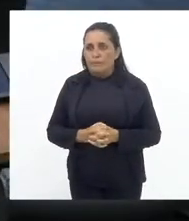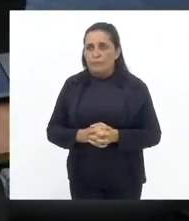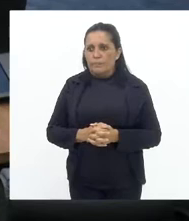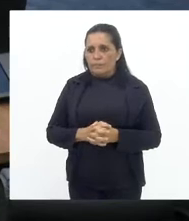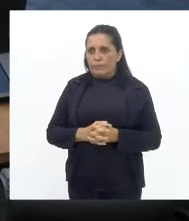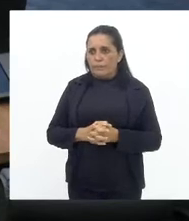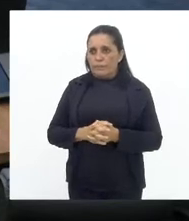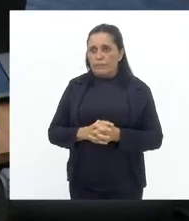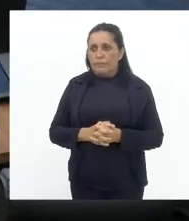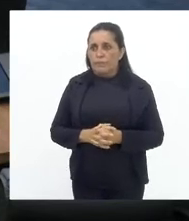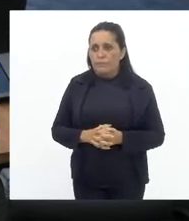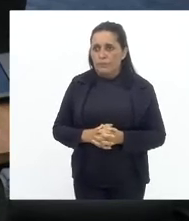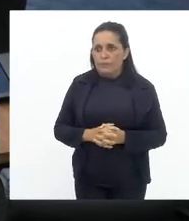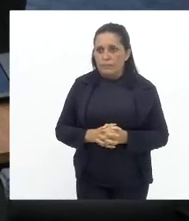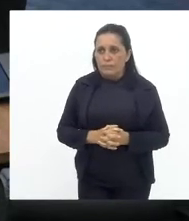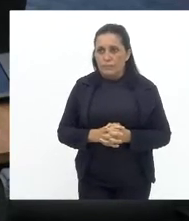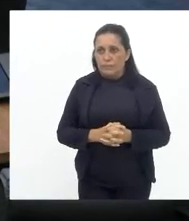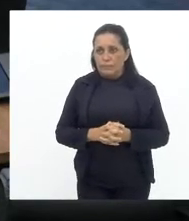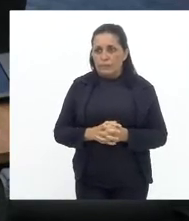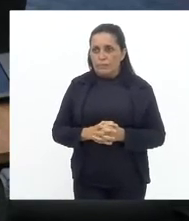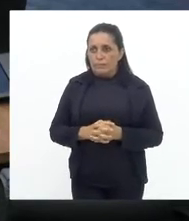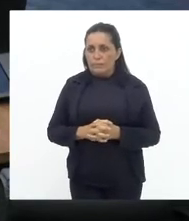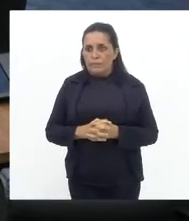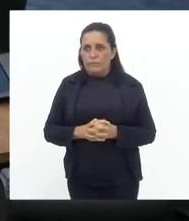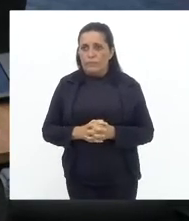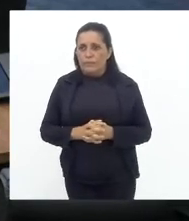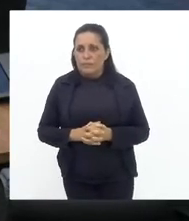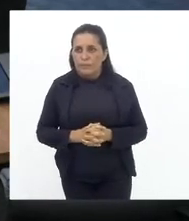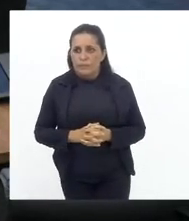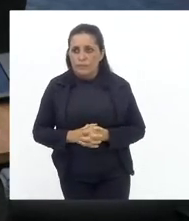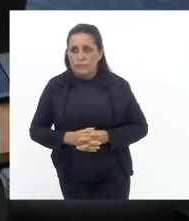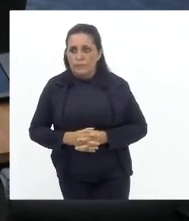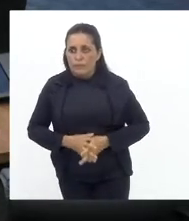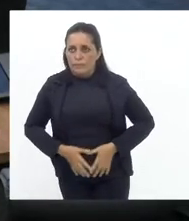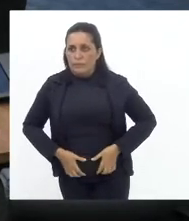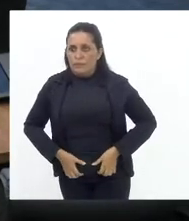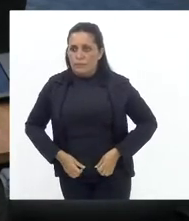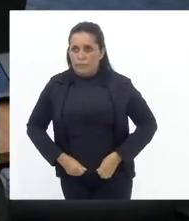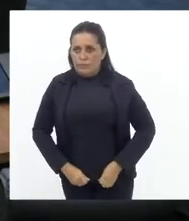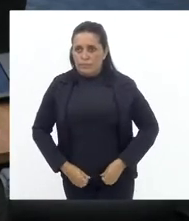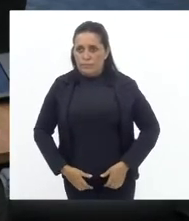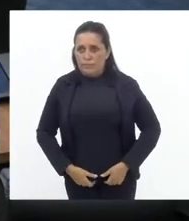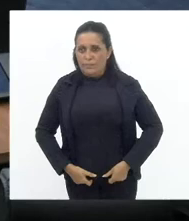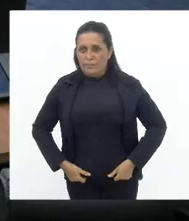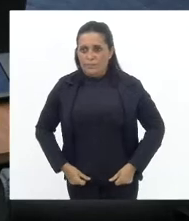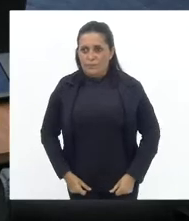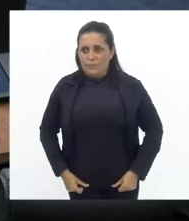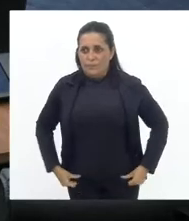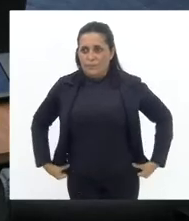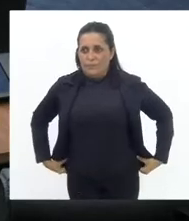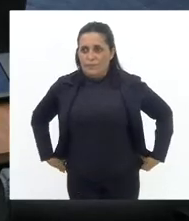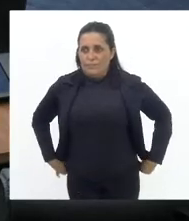E aí Bom dia a matutinha